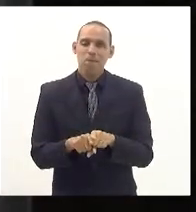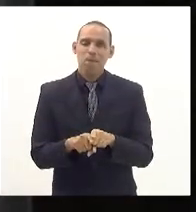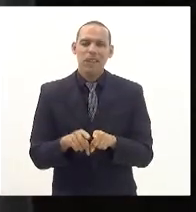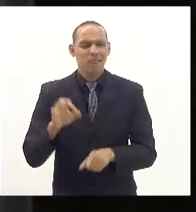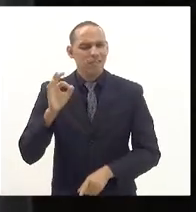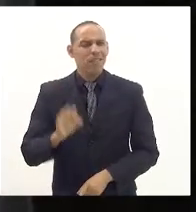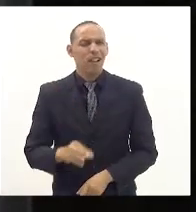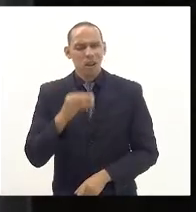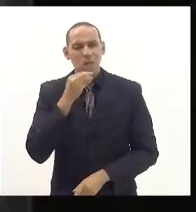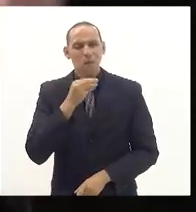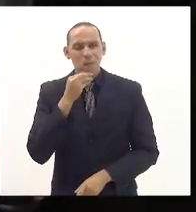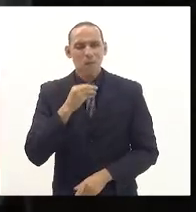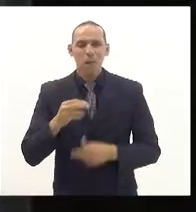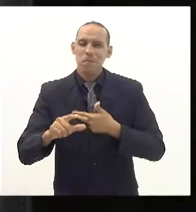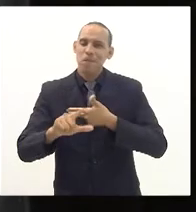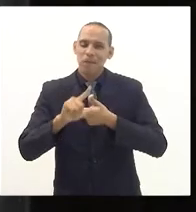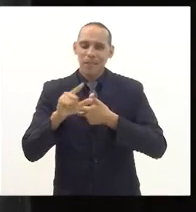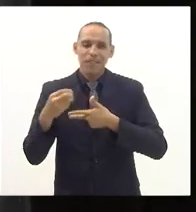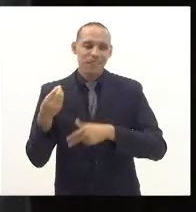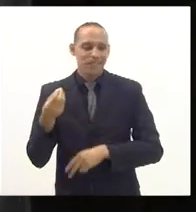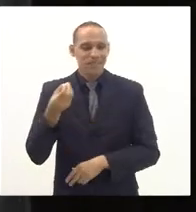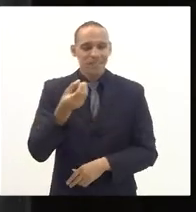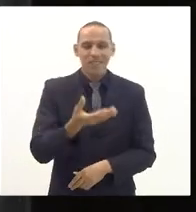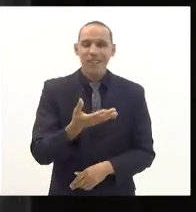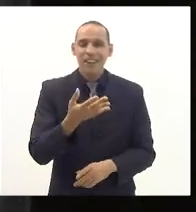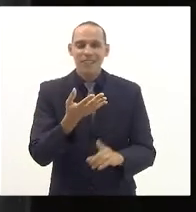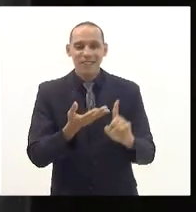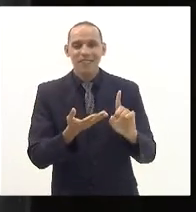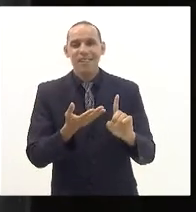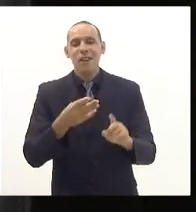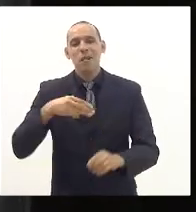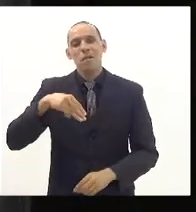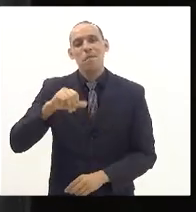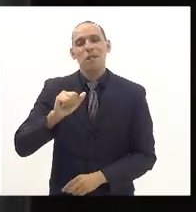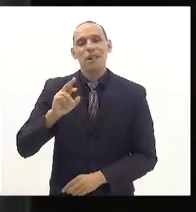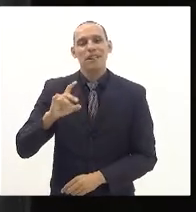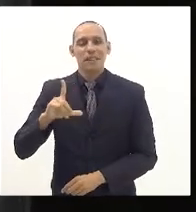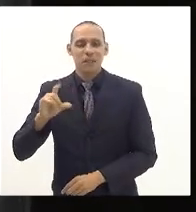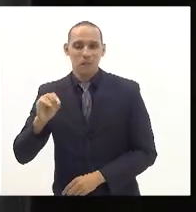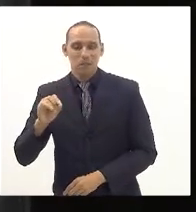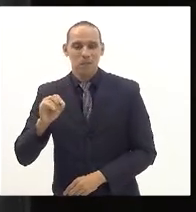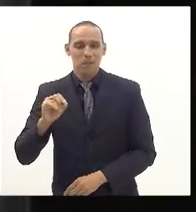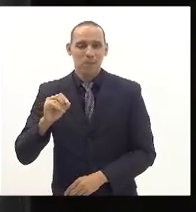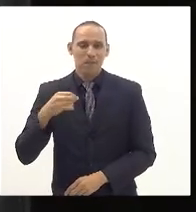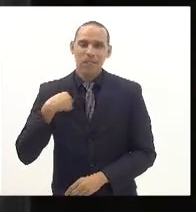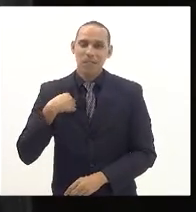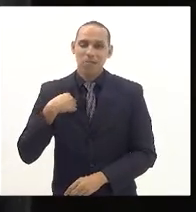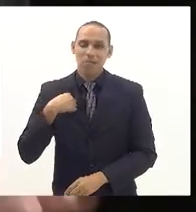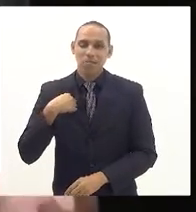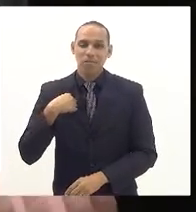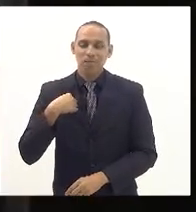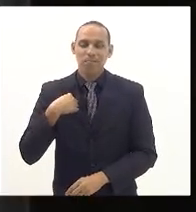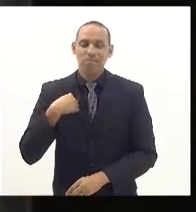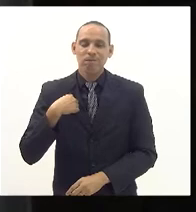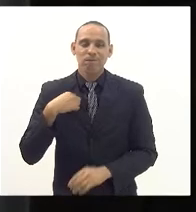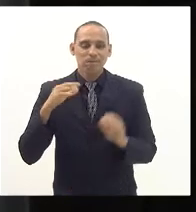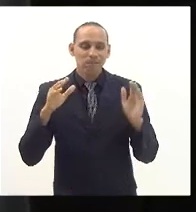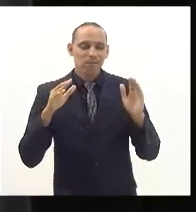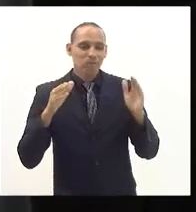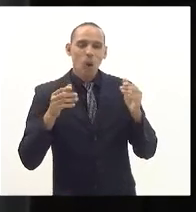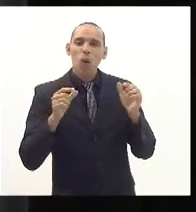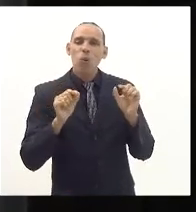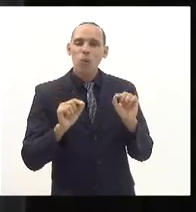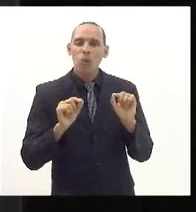oportuna que o poder legislativo faz ao meu colega Marcelo e eu quero dedicar aqui a homenagem